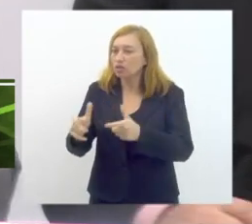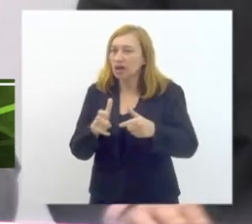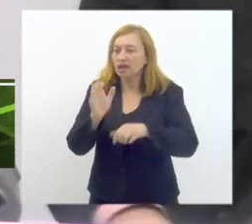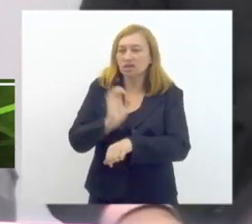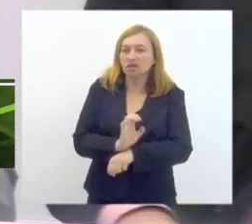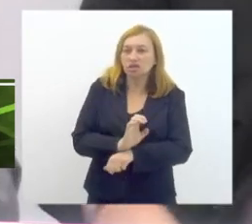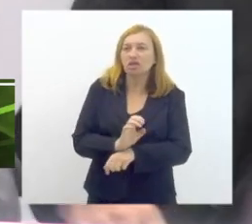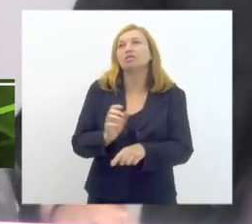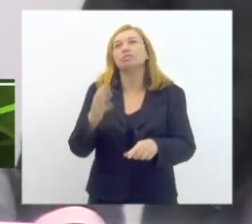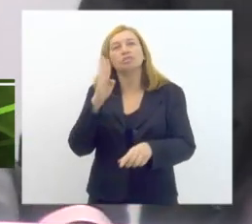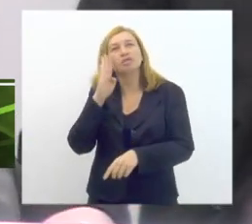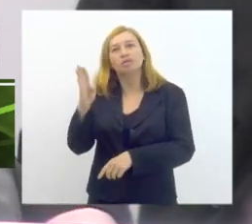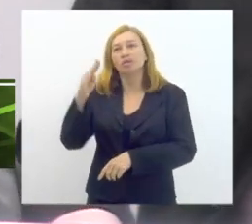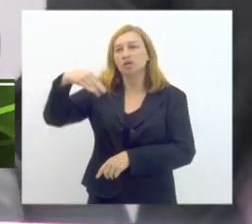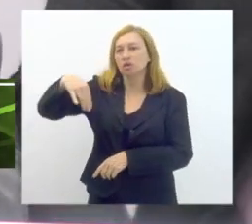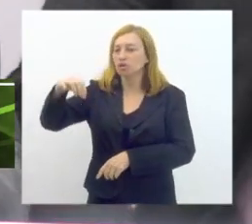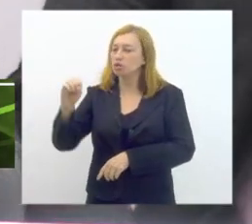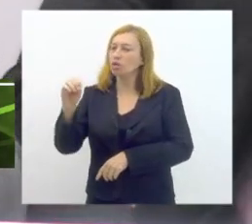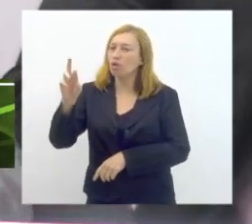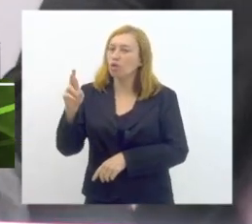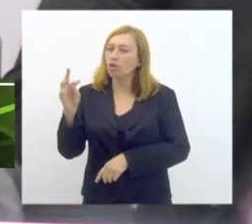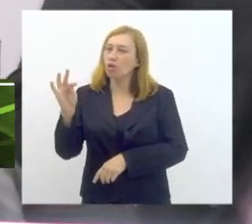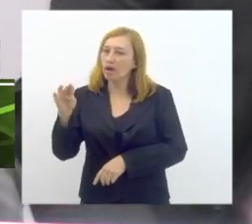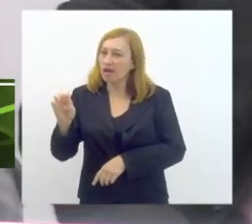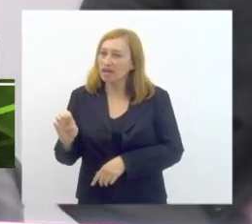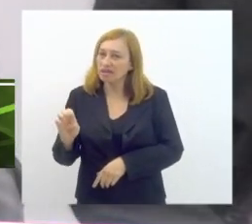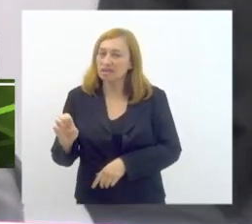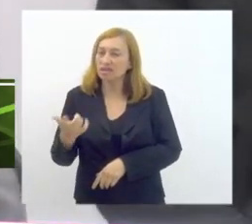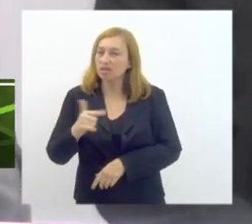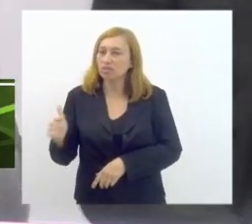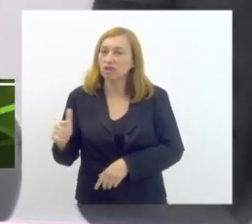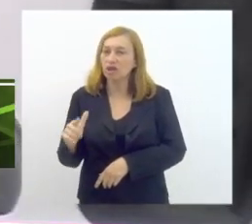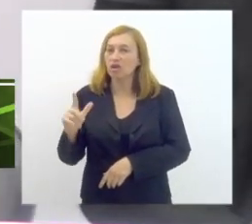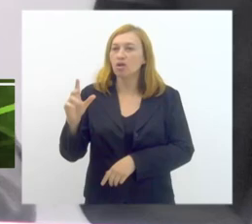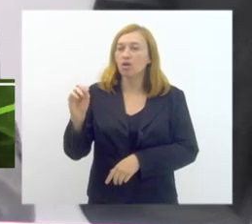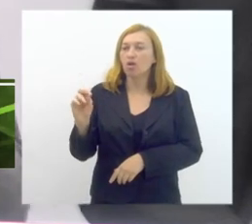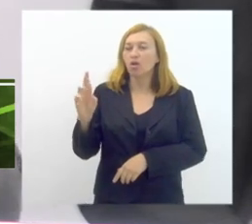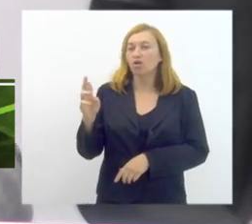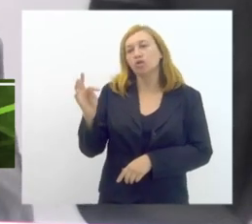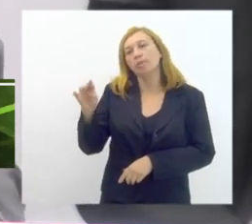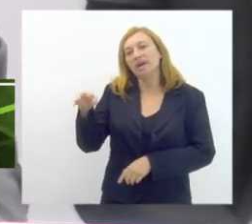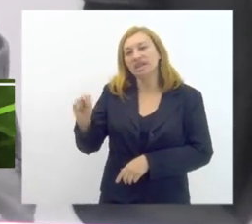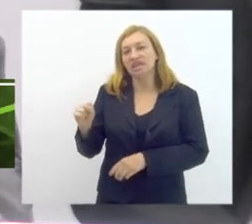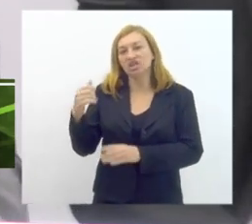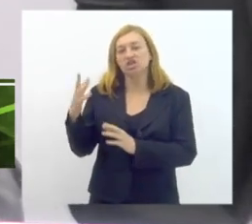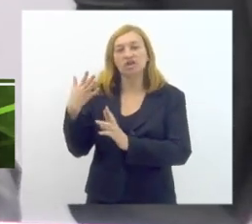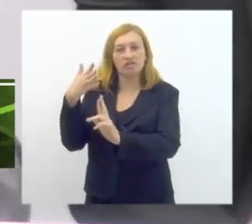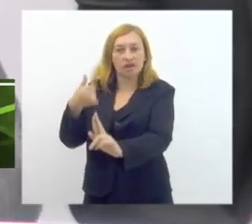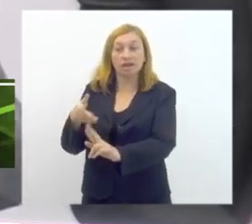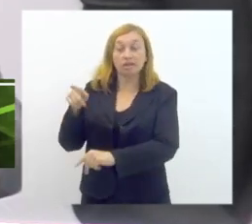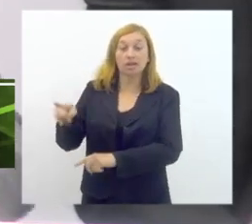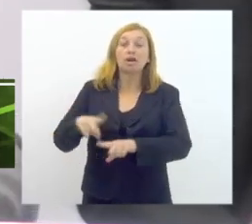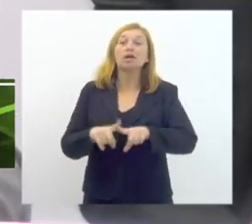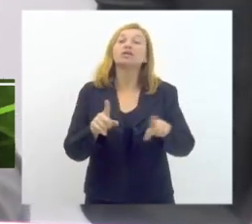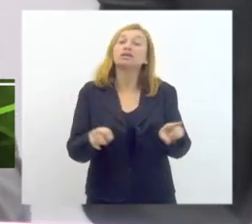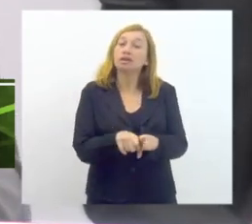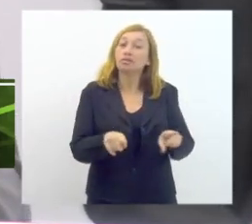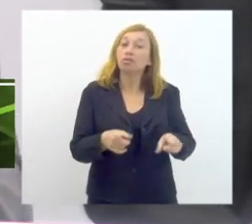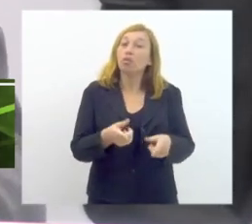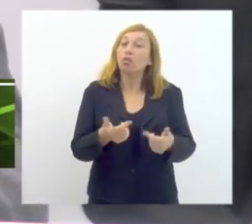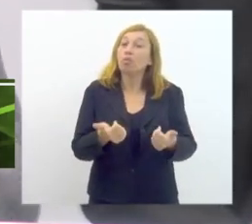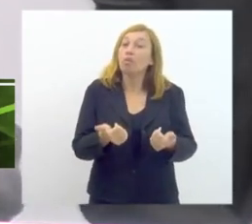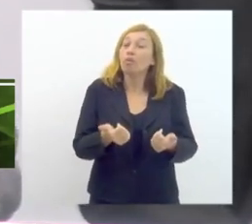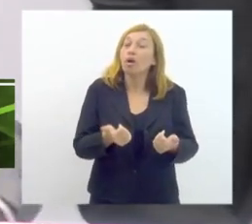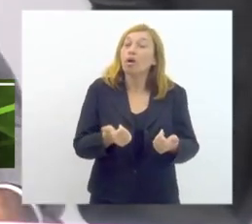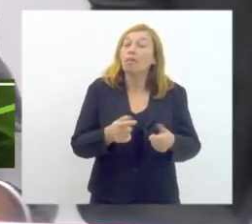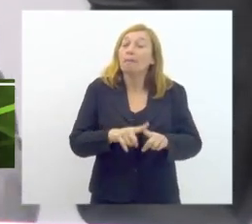região noroeste, a gente não tem um serviço de ortopedia referenciado, específico, e a vontade é grande,